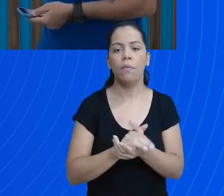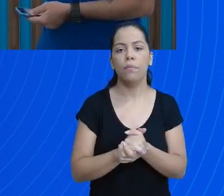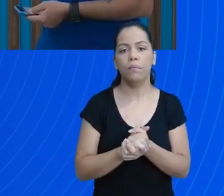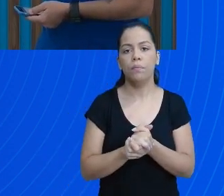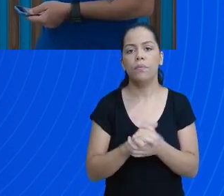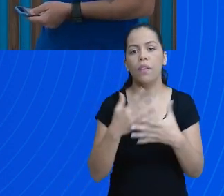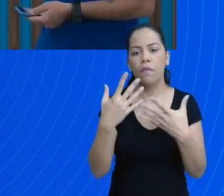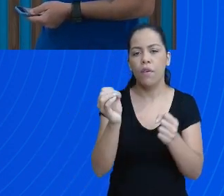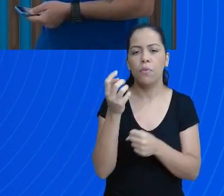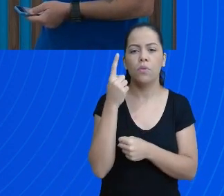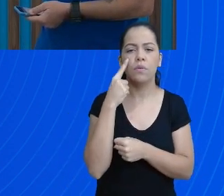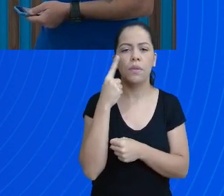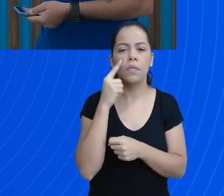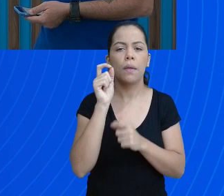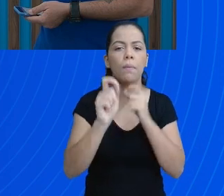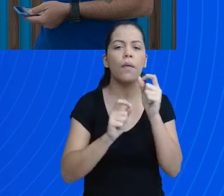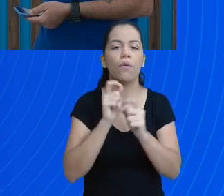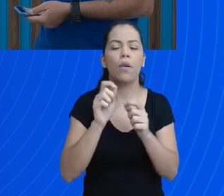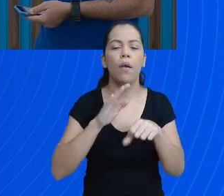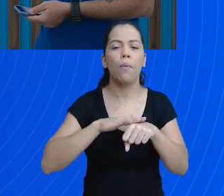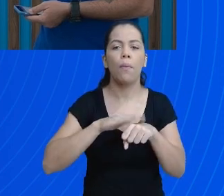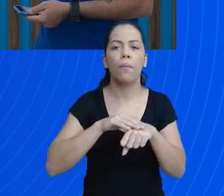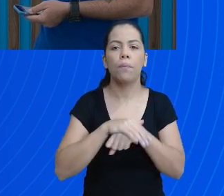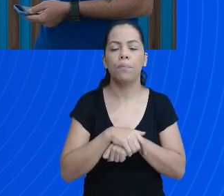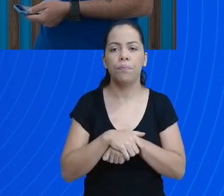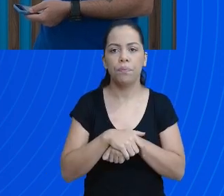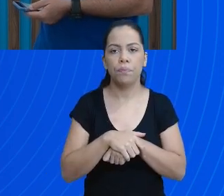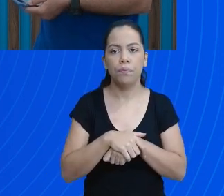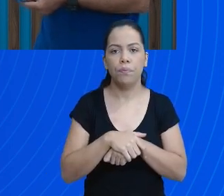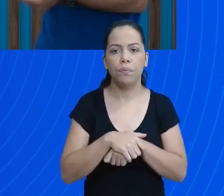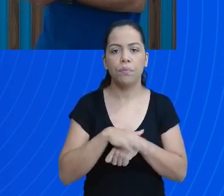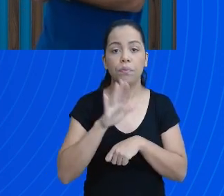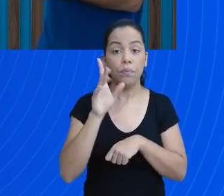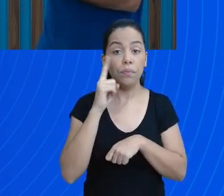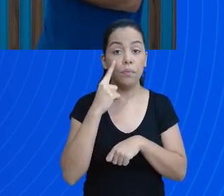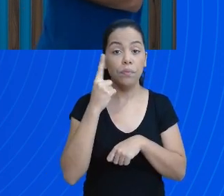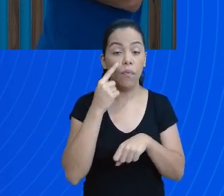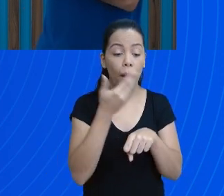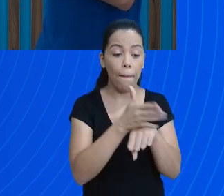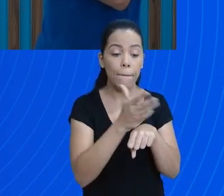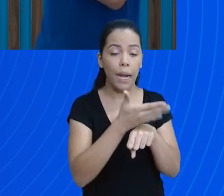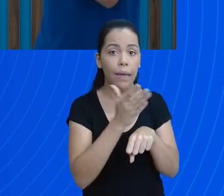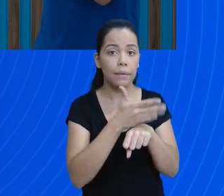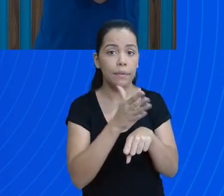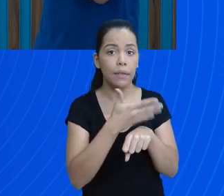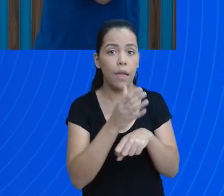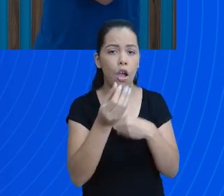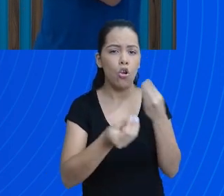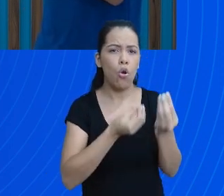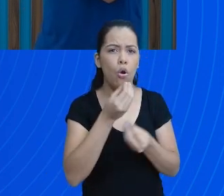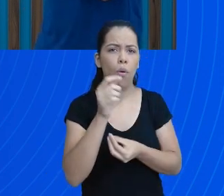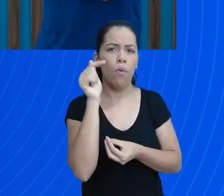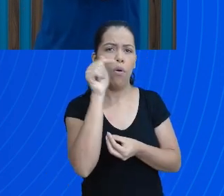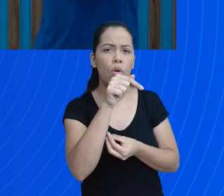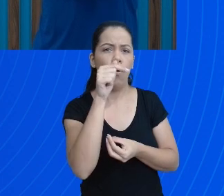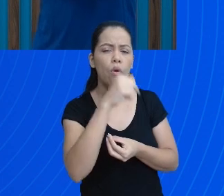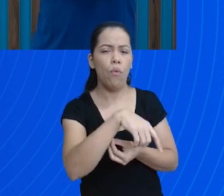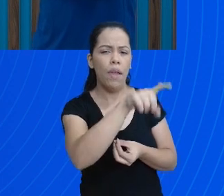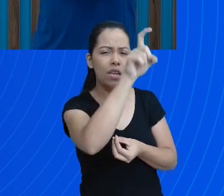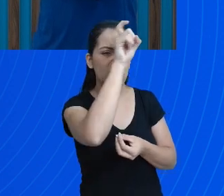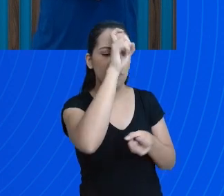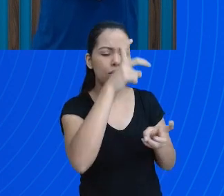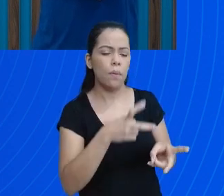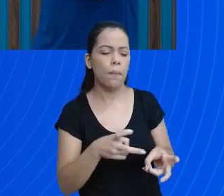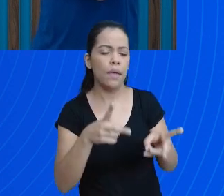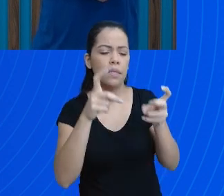Então, vamos perceber algumas situações. Partindo do prático, ou seja, como é que os egípcios perceberam que, olhando esse